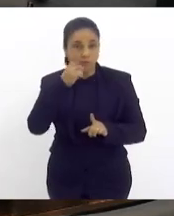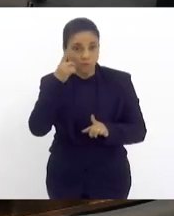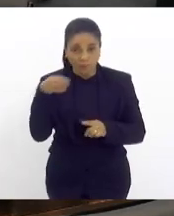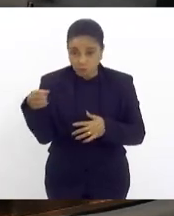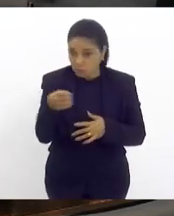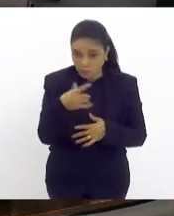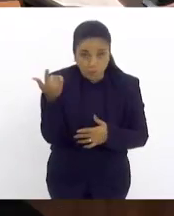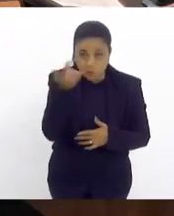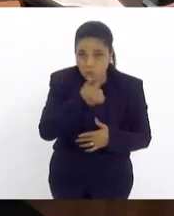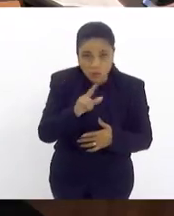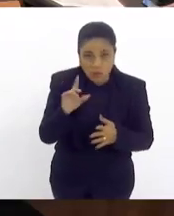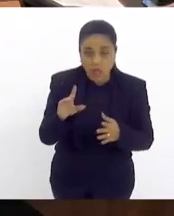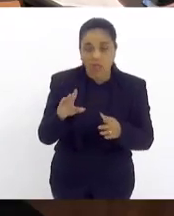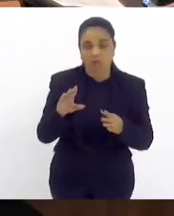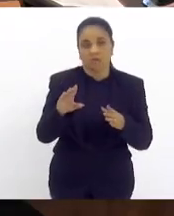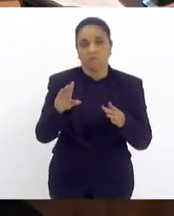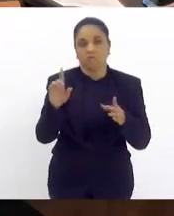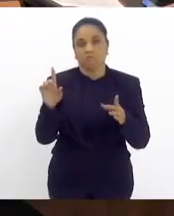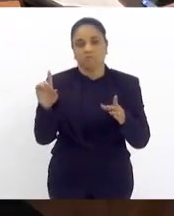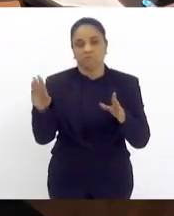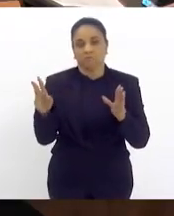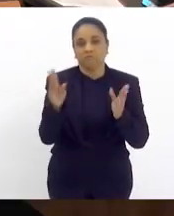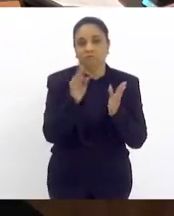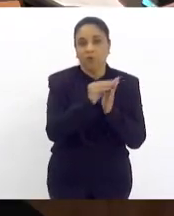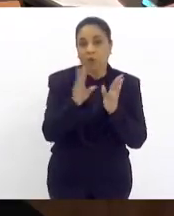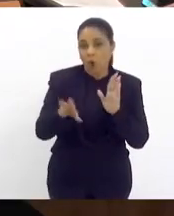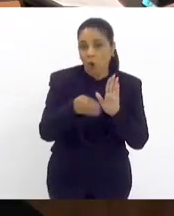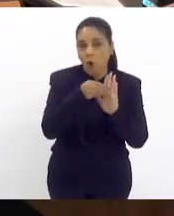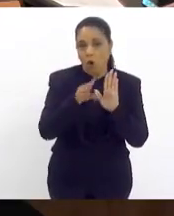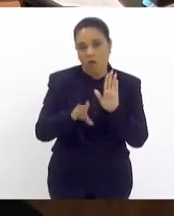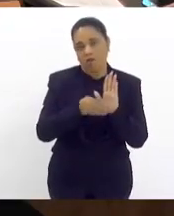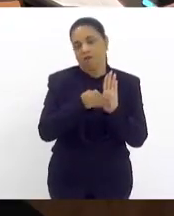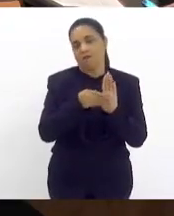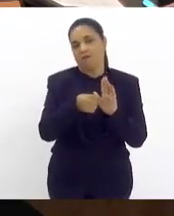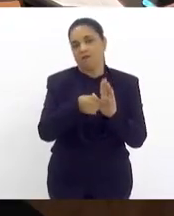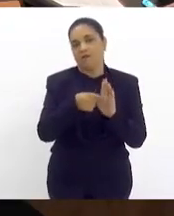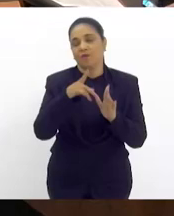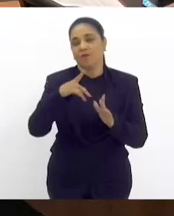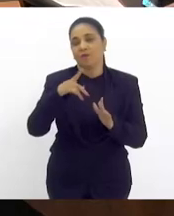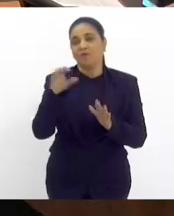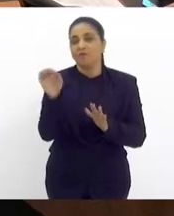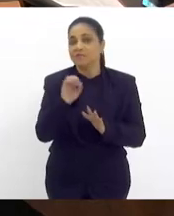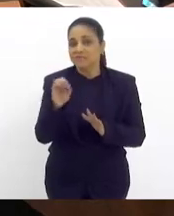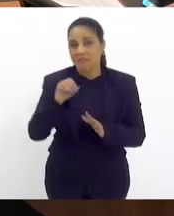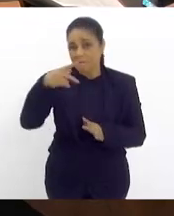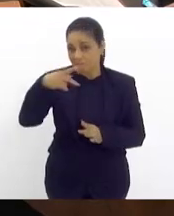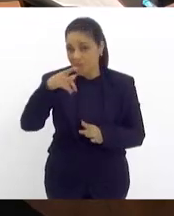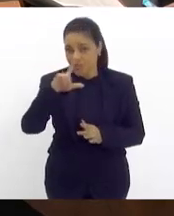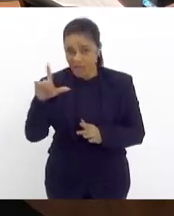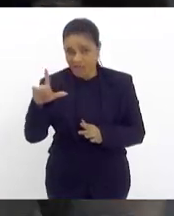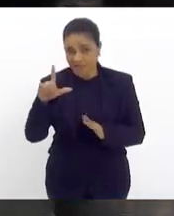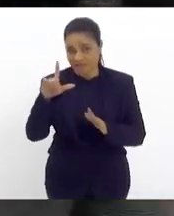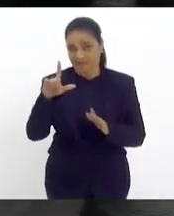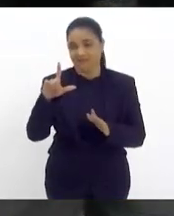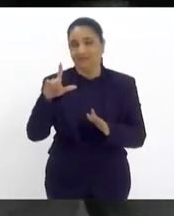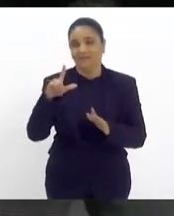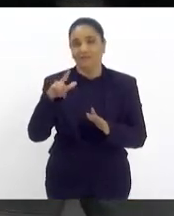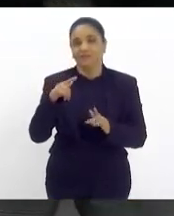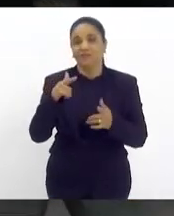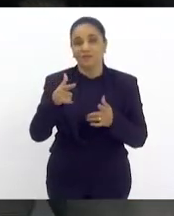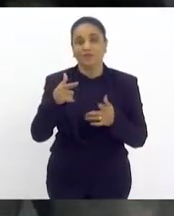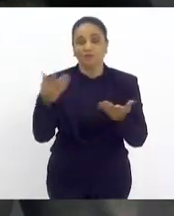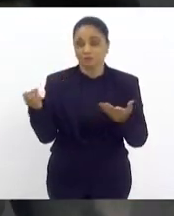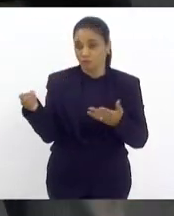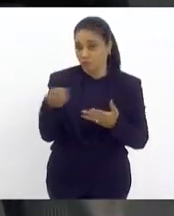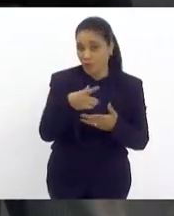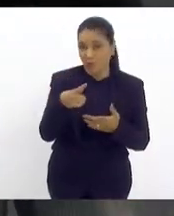então o m o mspl o movimento dos cnpl não discriminaidade os novos